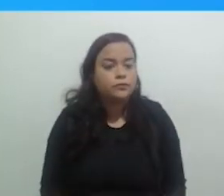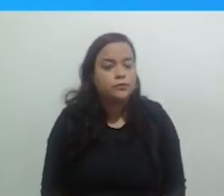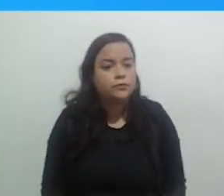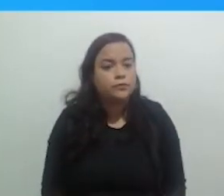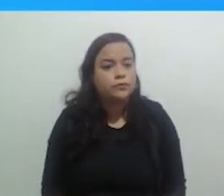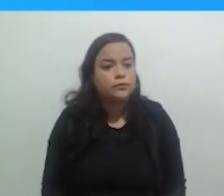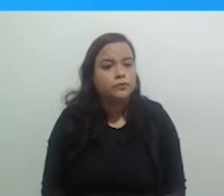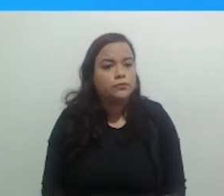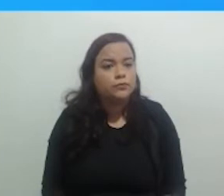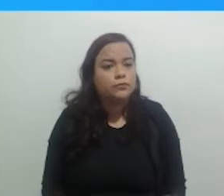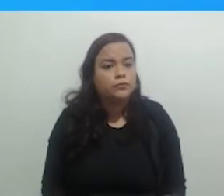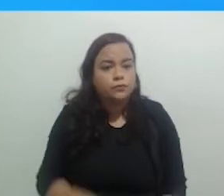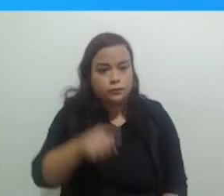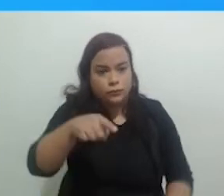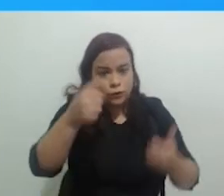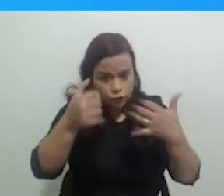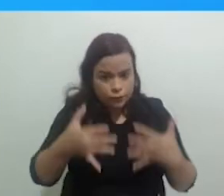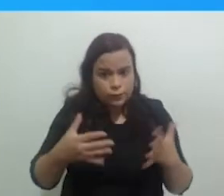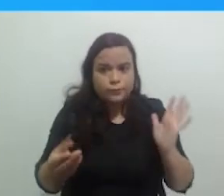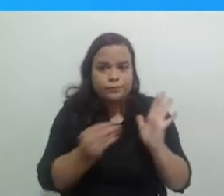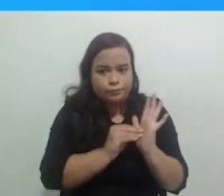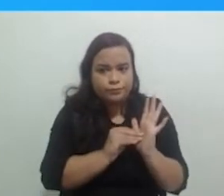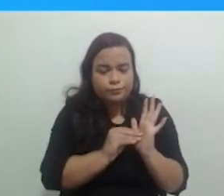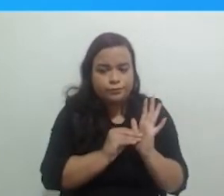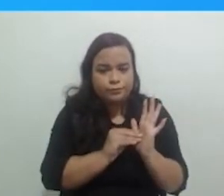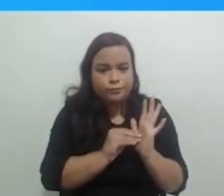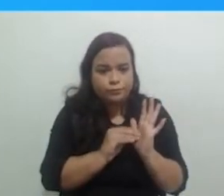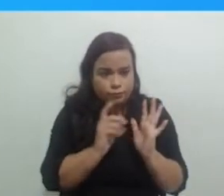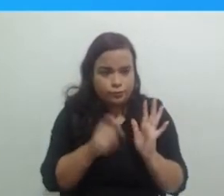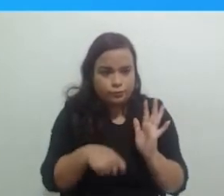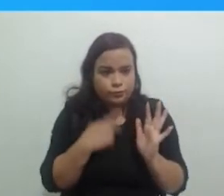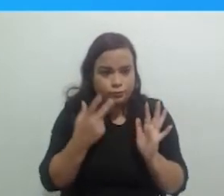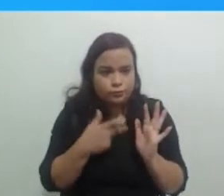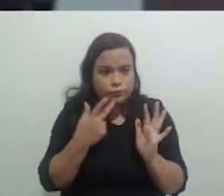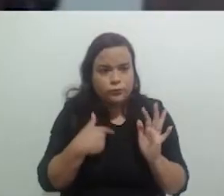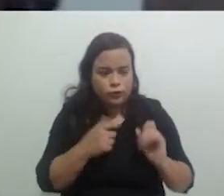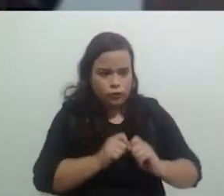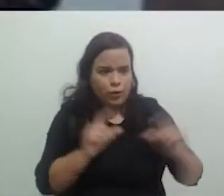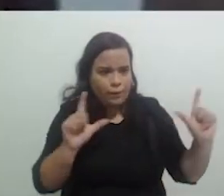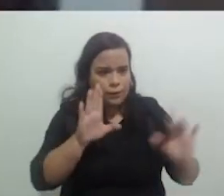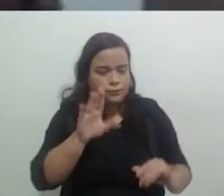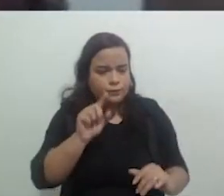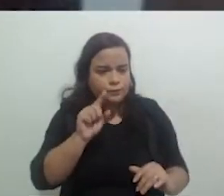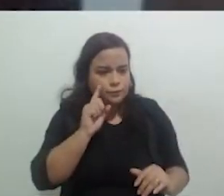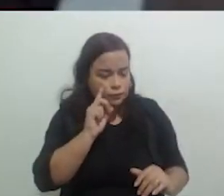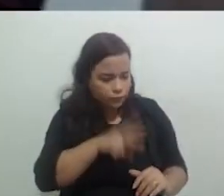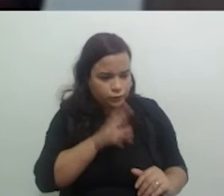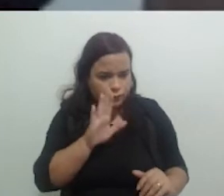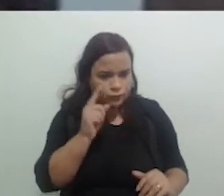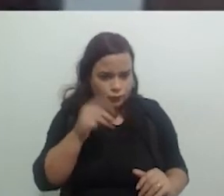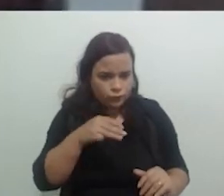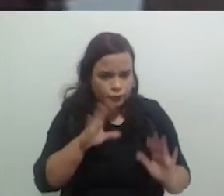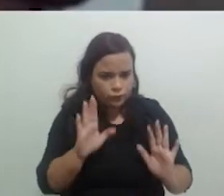gente já proclama aqui. Deixa eu abrir aqui, excelência, só um minuto. Nesse...